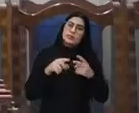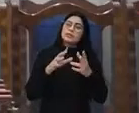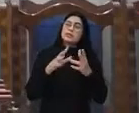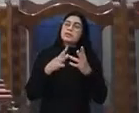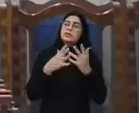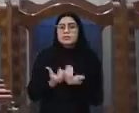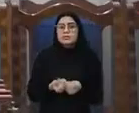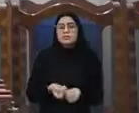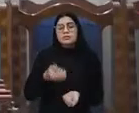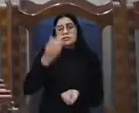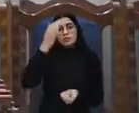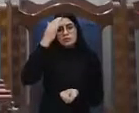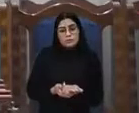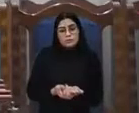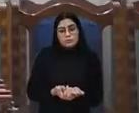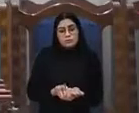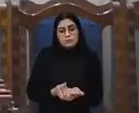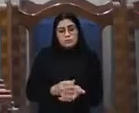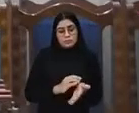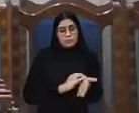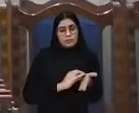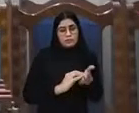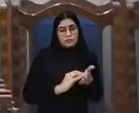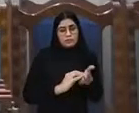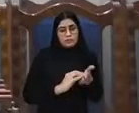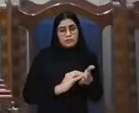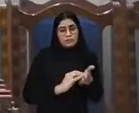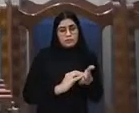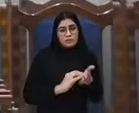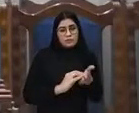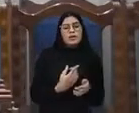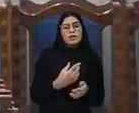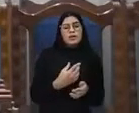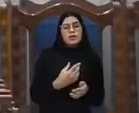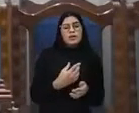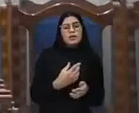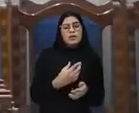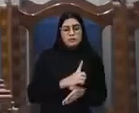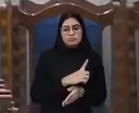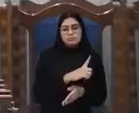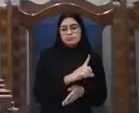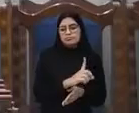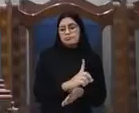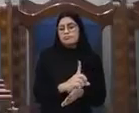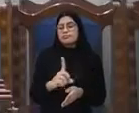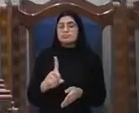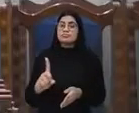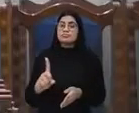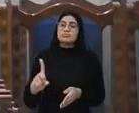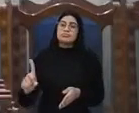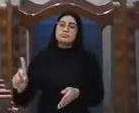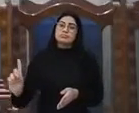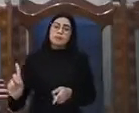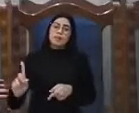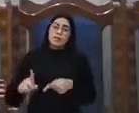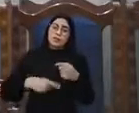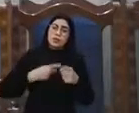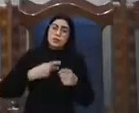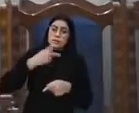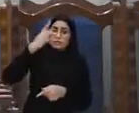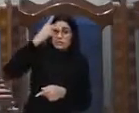assim Paulo saiu do meio deles e diz que chegando alguns homens a ele, creram no que Paulo